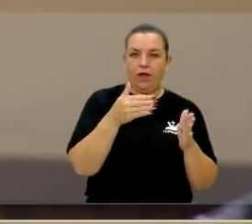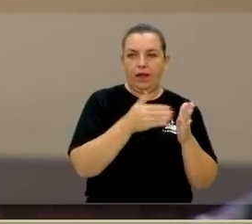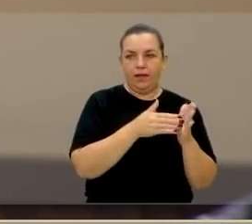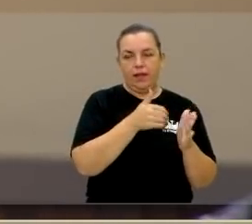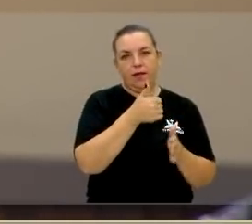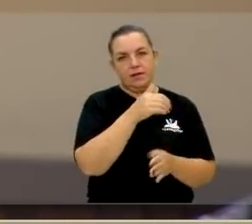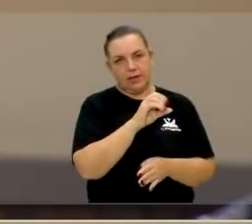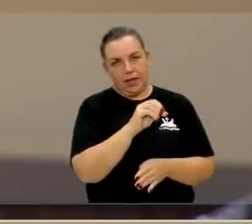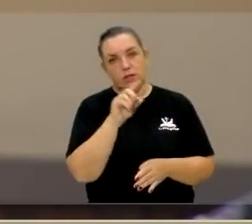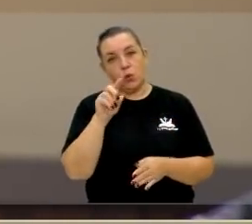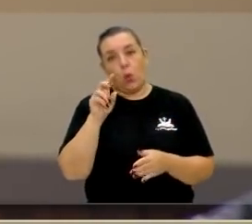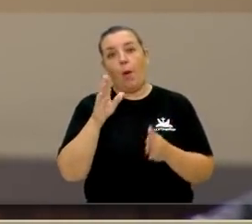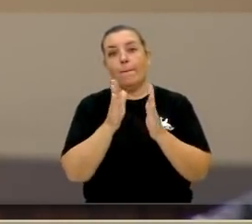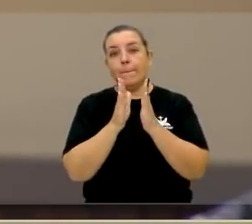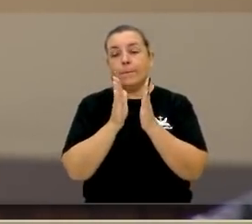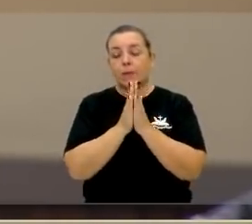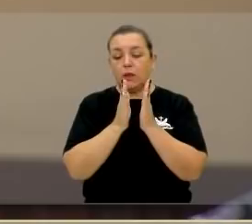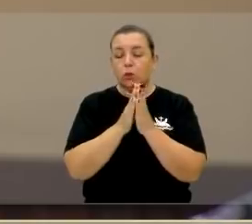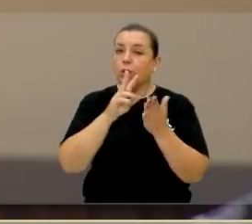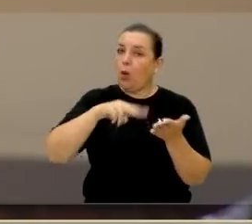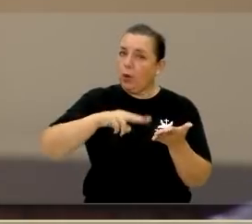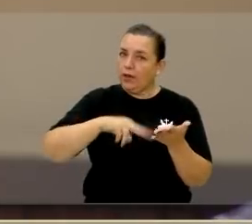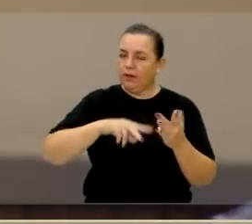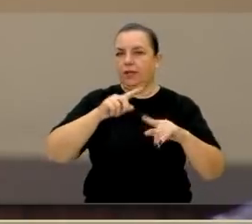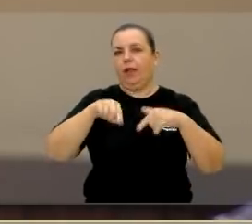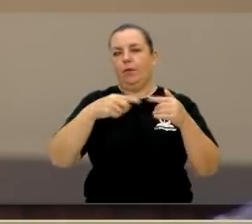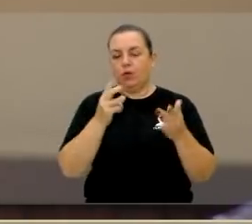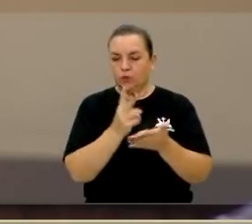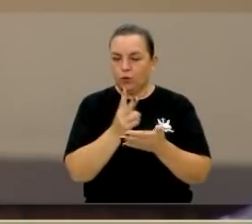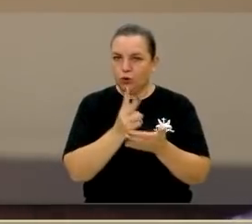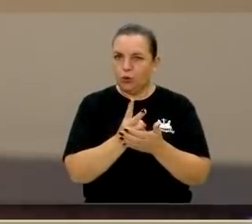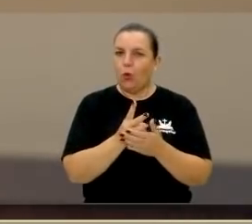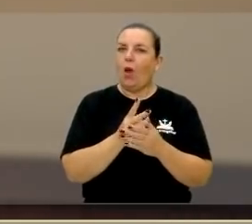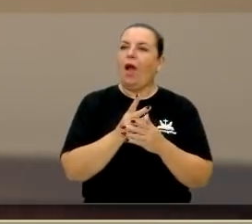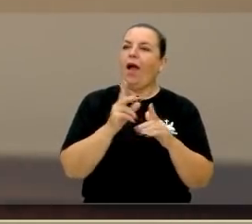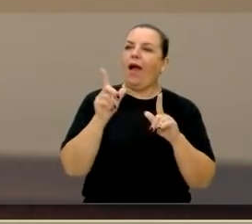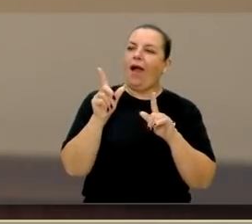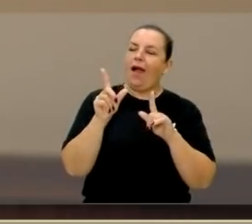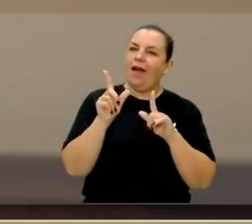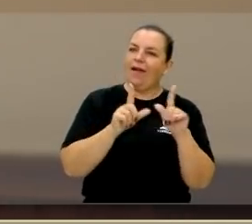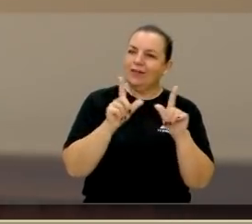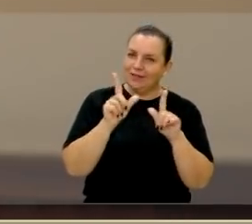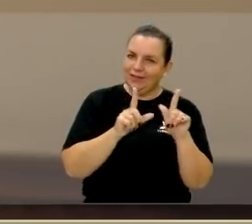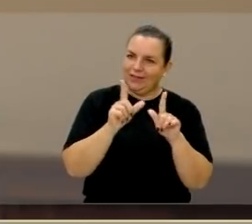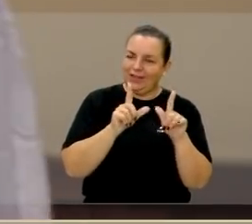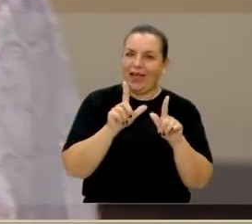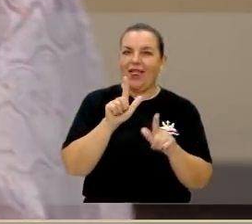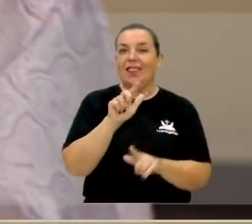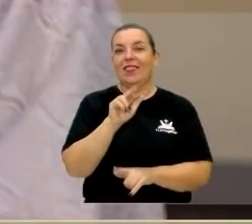live. E depois a televisão volta para a live.